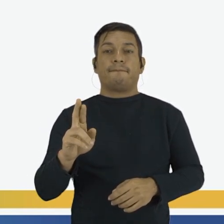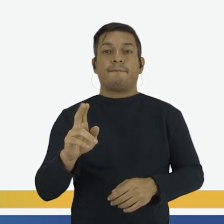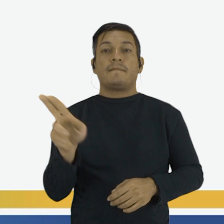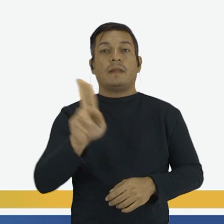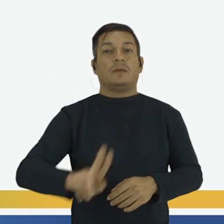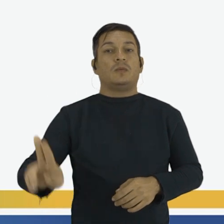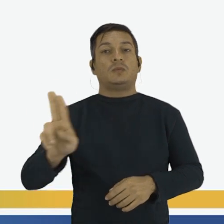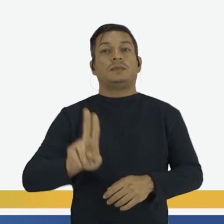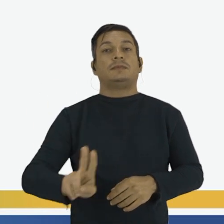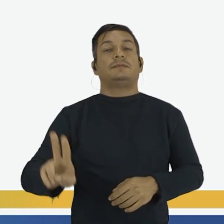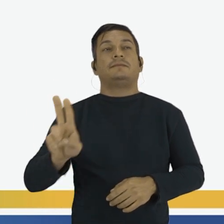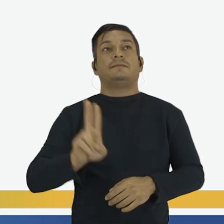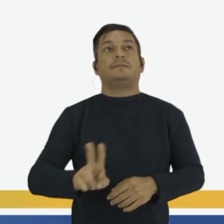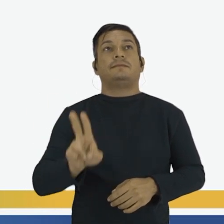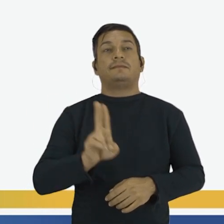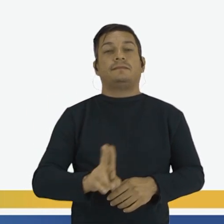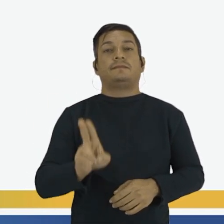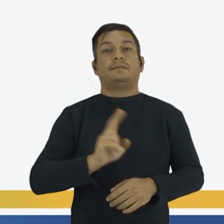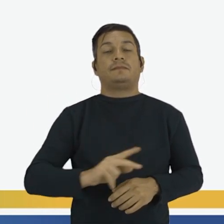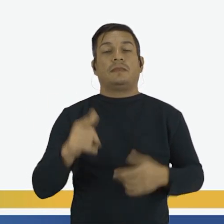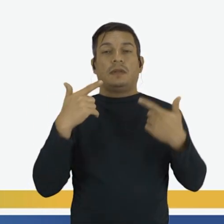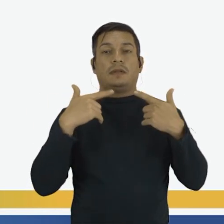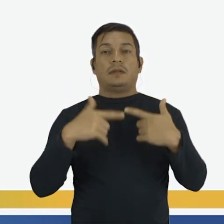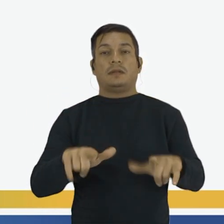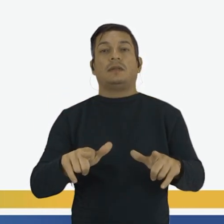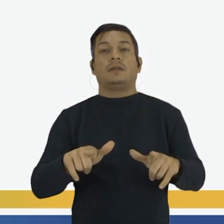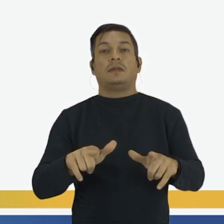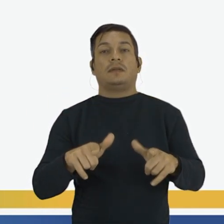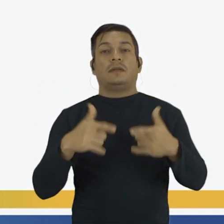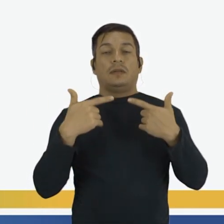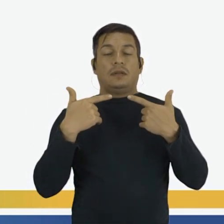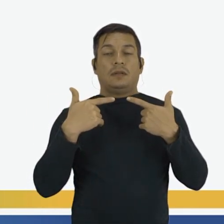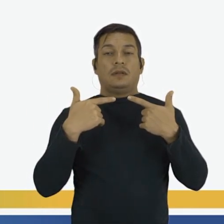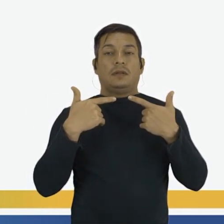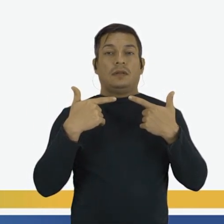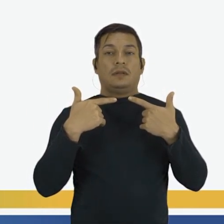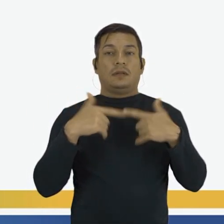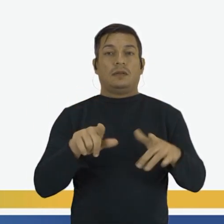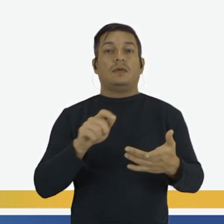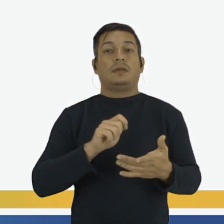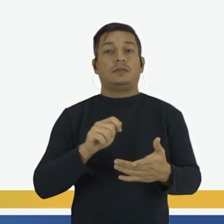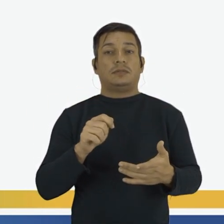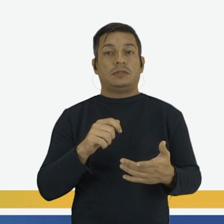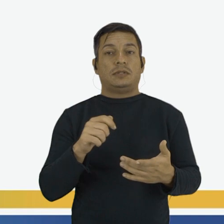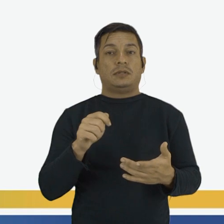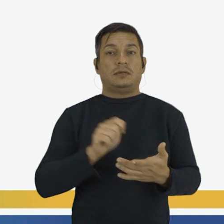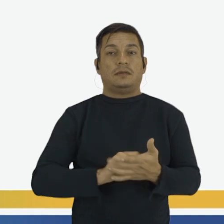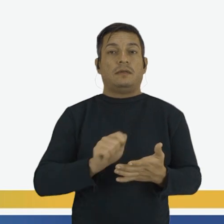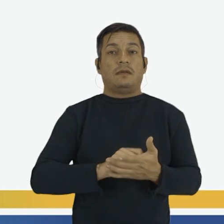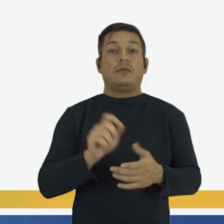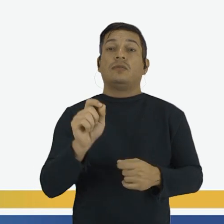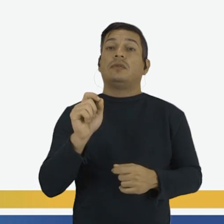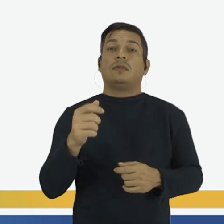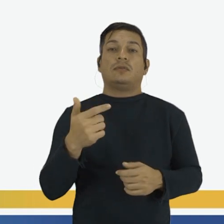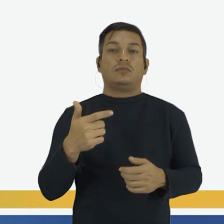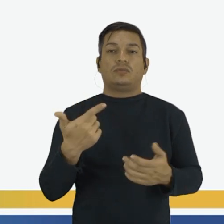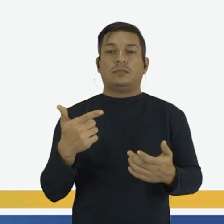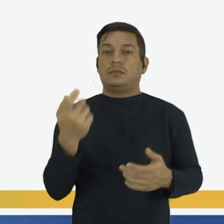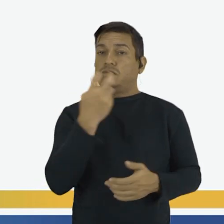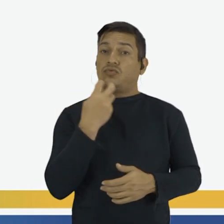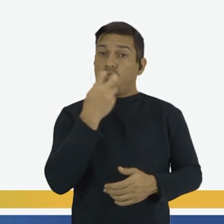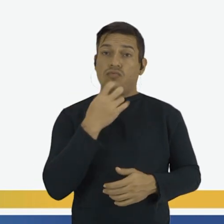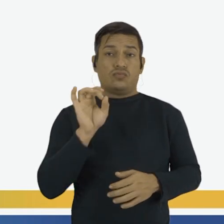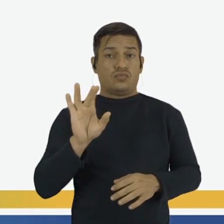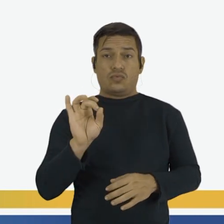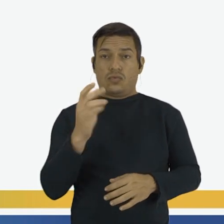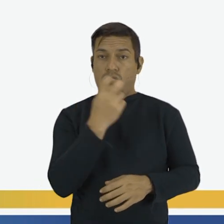usam totalmente a linguagem a não escrita, né? Que é a linguagem oral, né? Os textos orais.